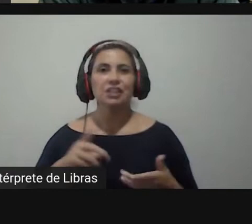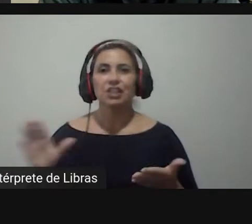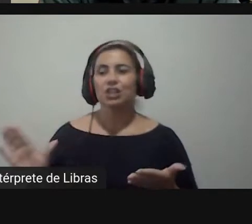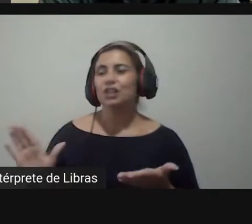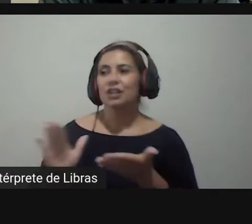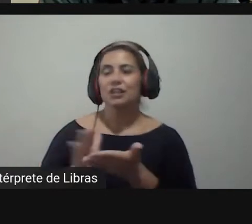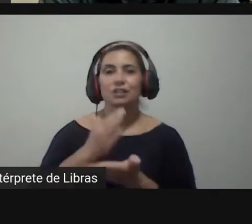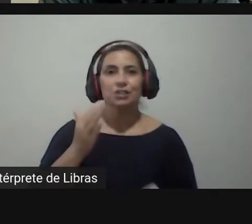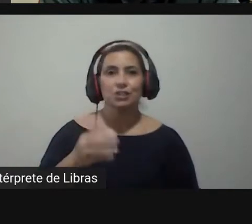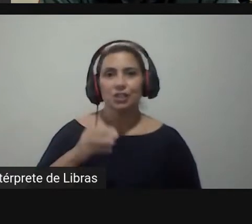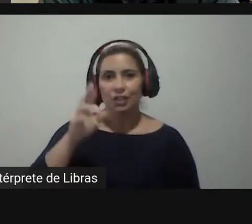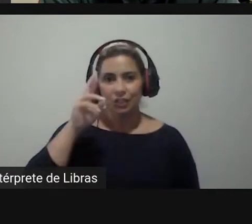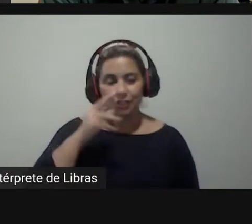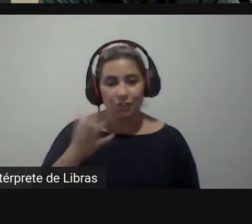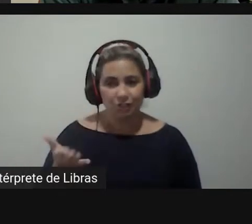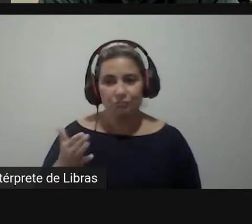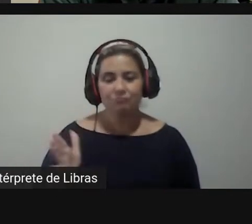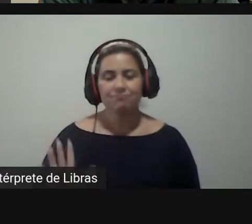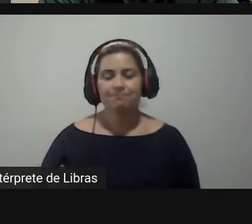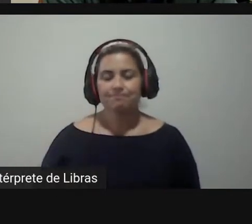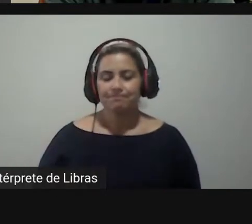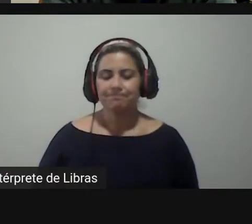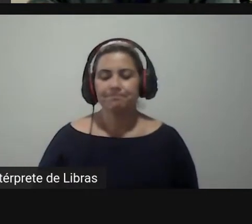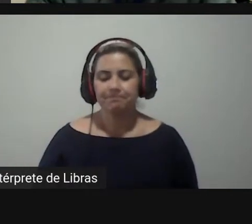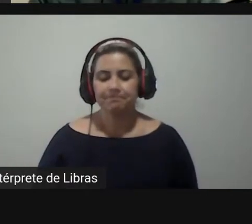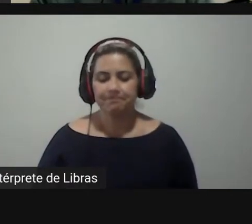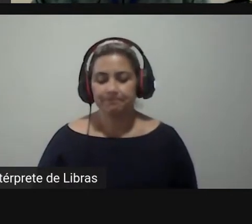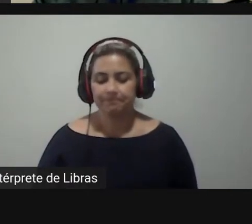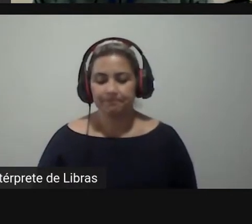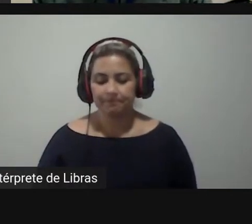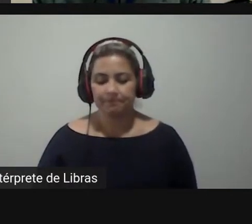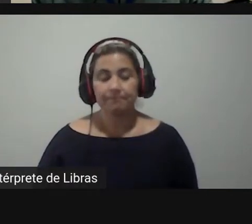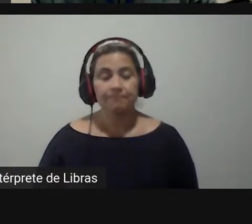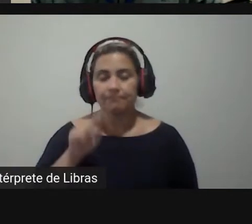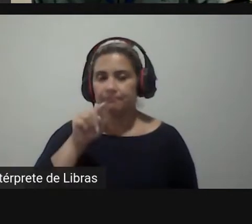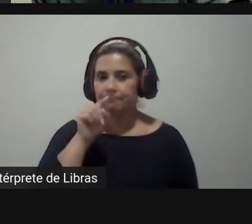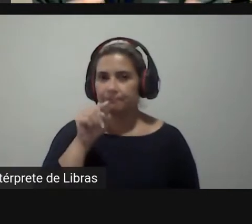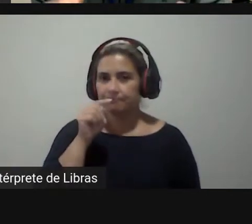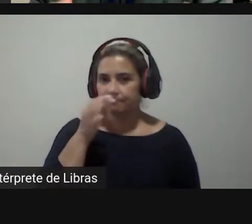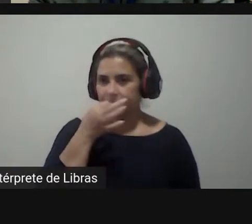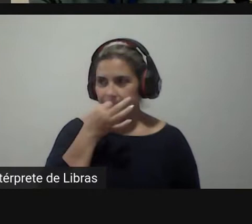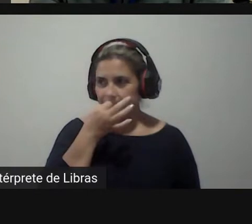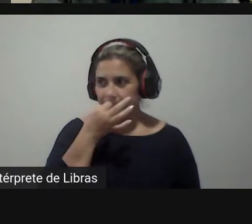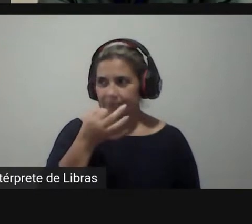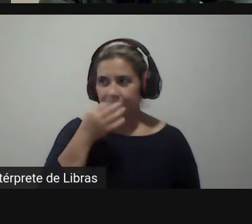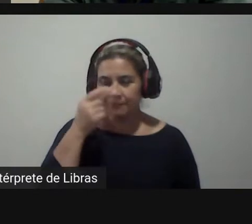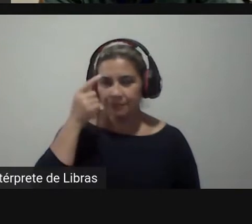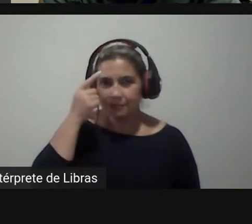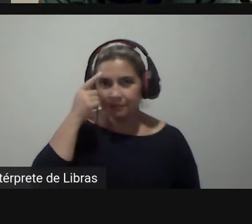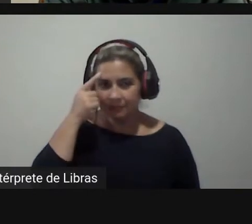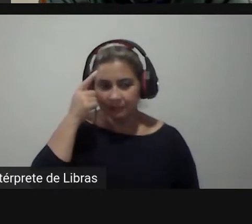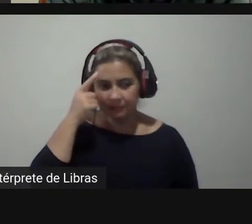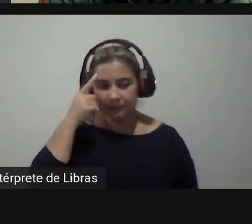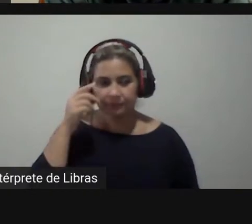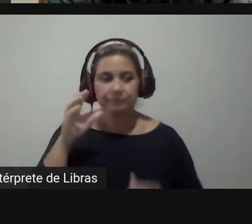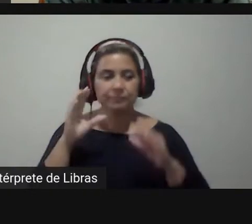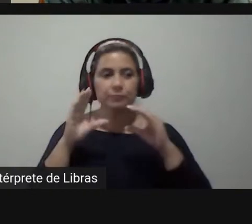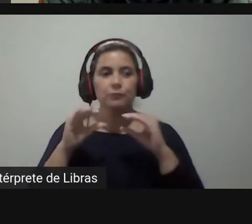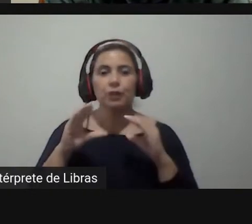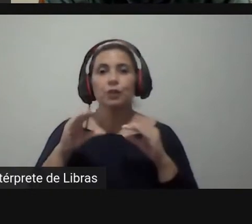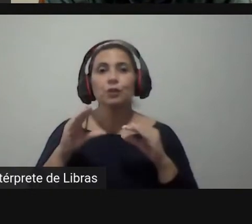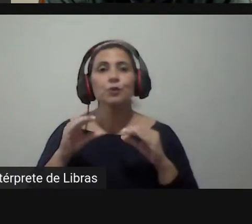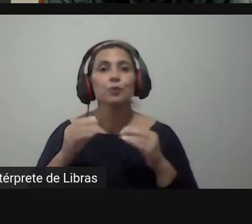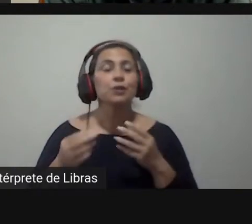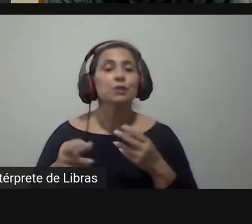né bom na sua visão Sérgio como é que está a maturidade do uso da inteligência